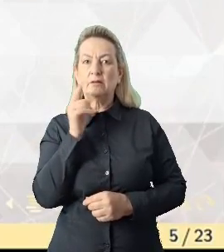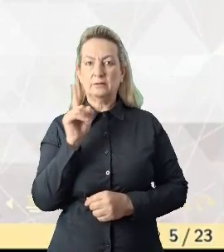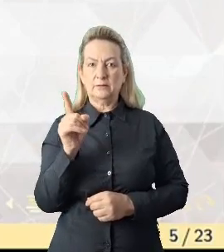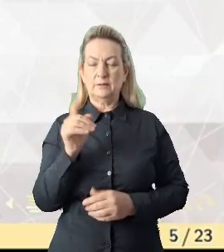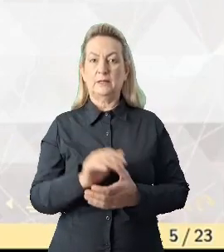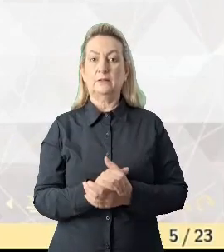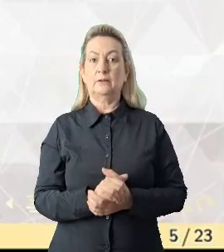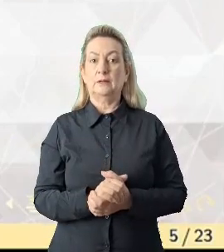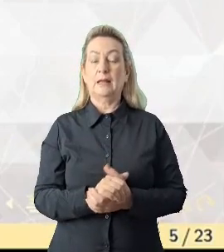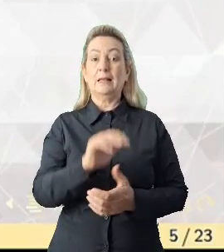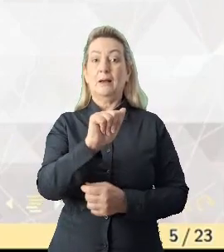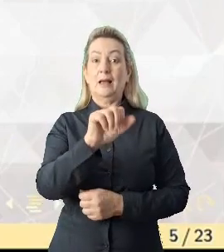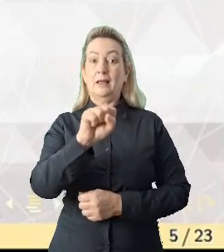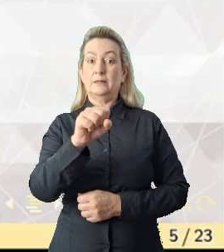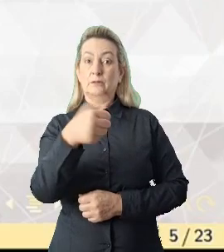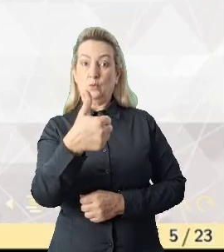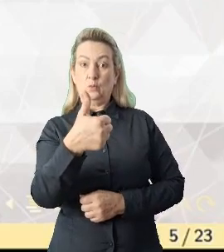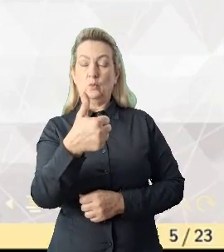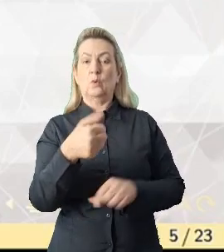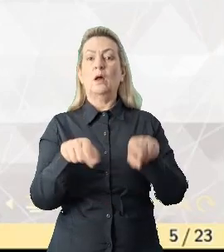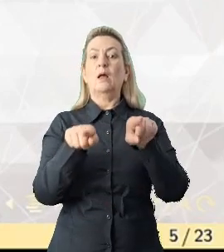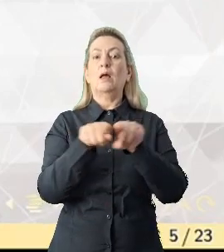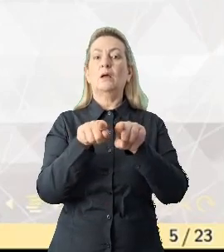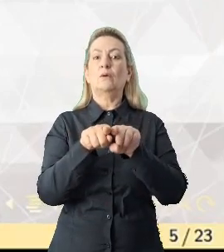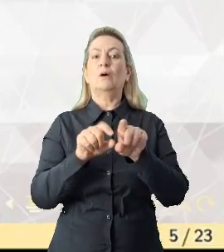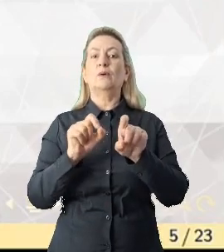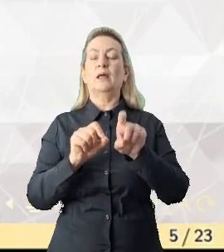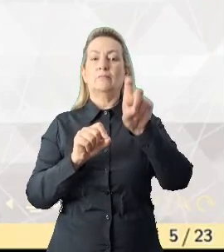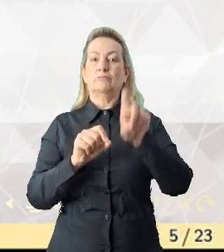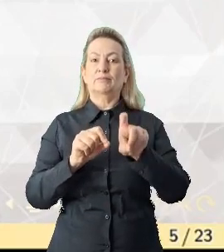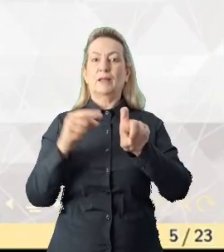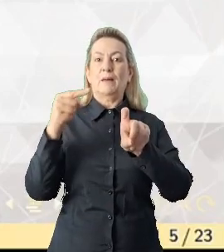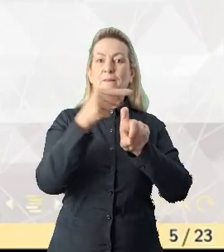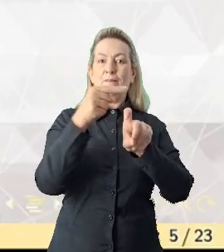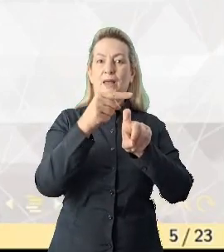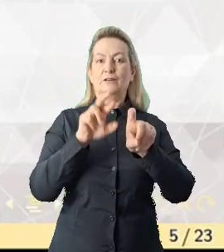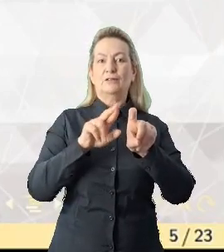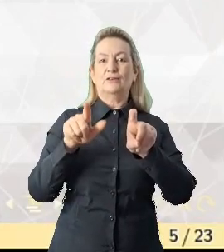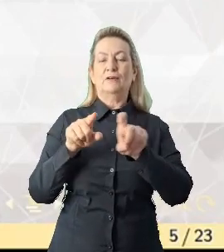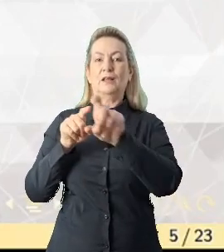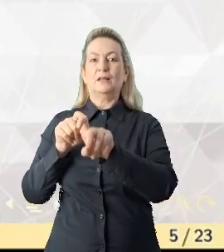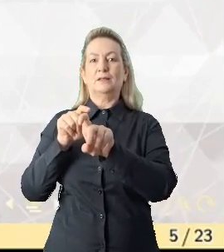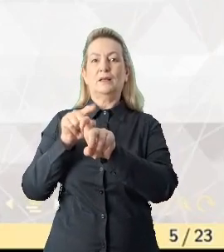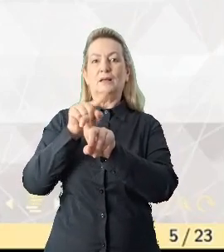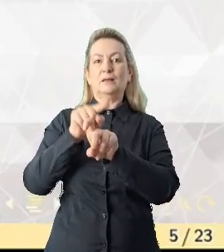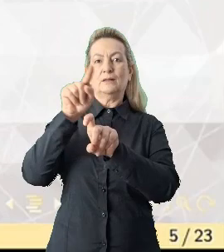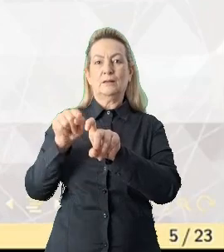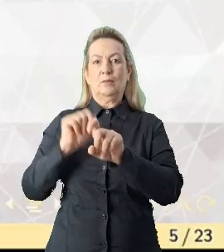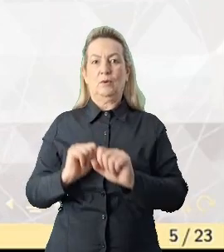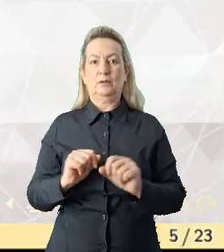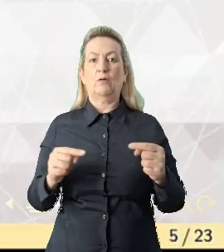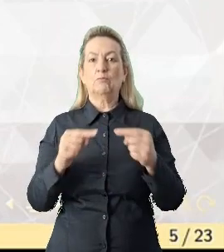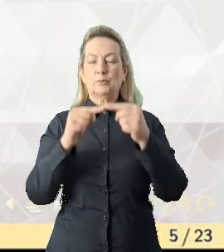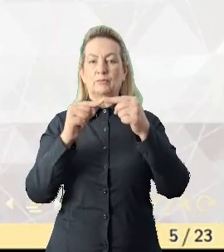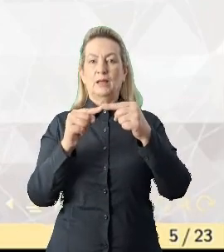na distribuição, ou seja, a deformação dela. Então, nós temos a primeira assimetria, que é a diferença entre a média e a